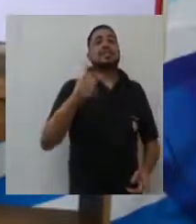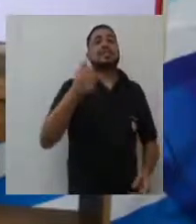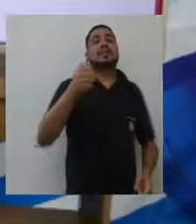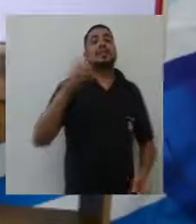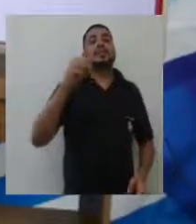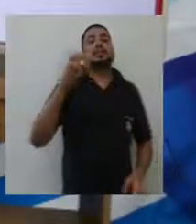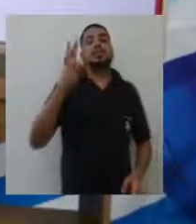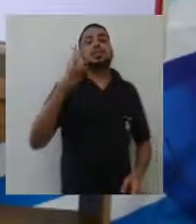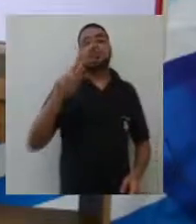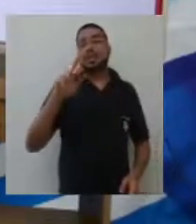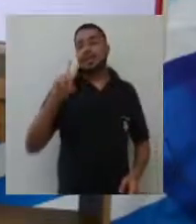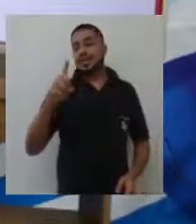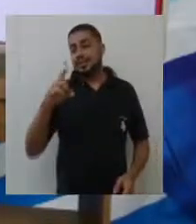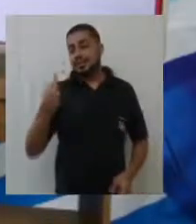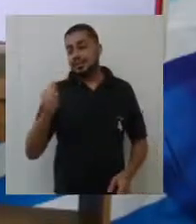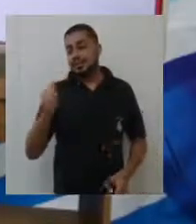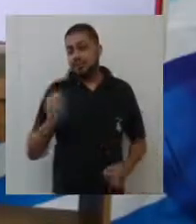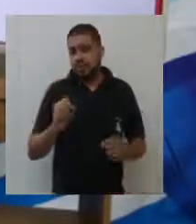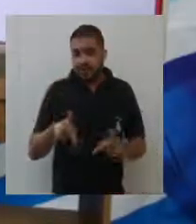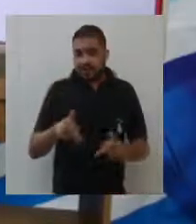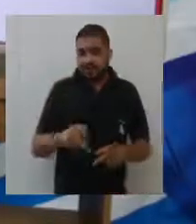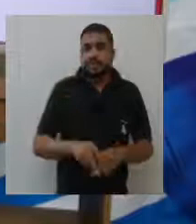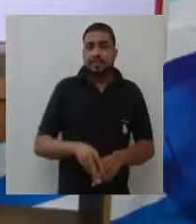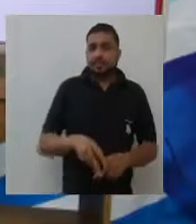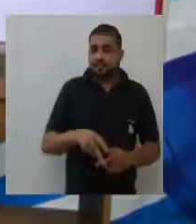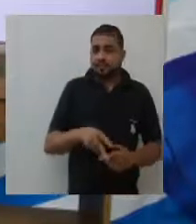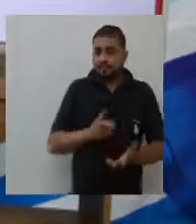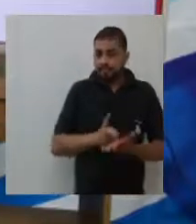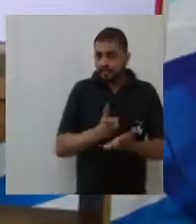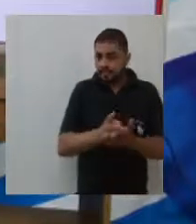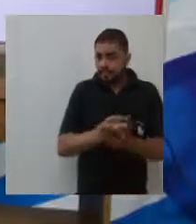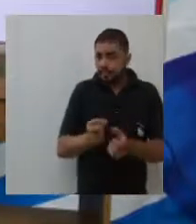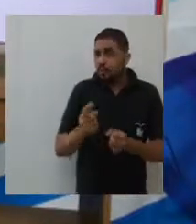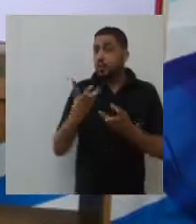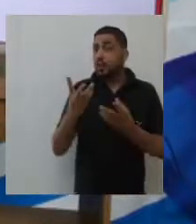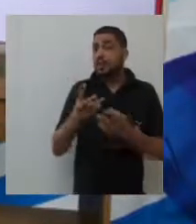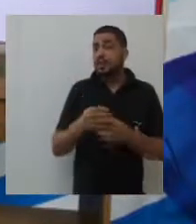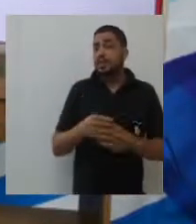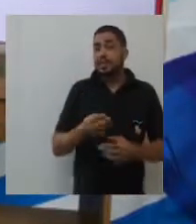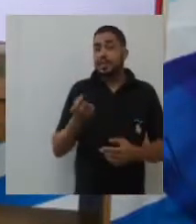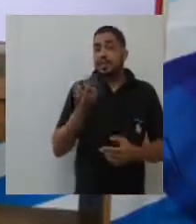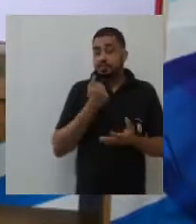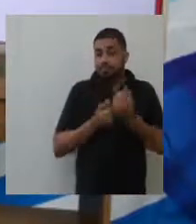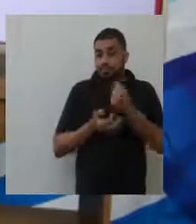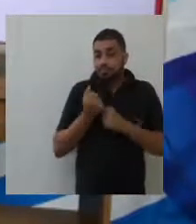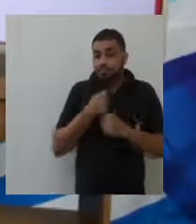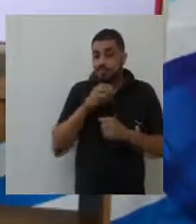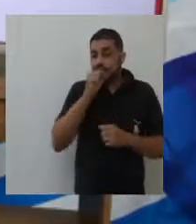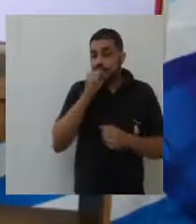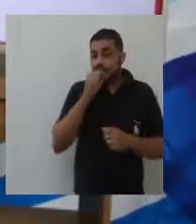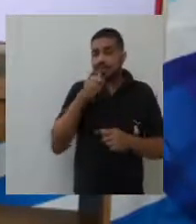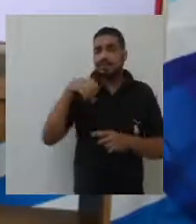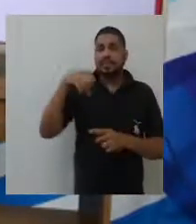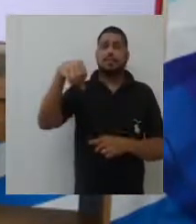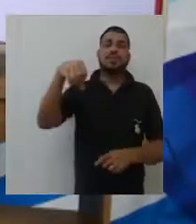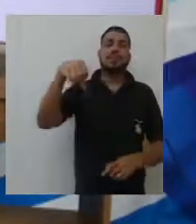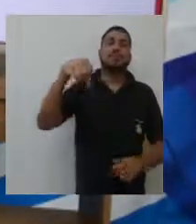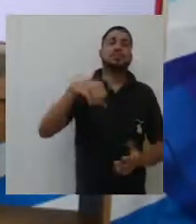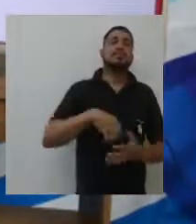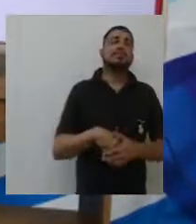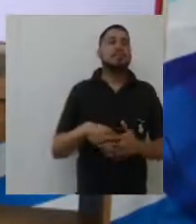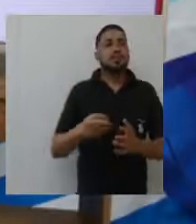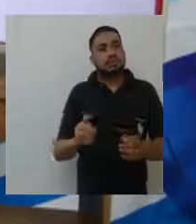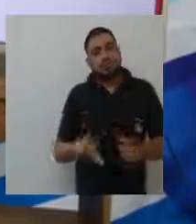saturada. Massa! Vamos lá. Acompanharam? Quantas laranjas eu degustei até agora? 9. Ok. Mas vamos